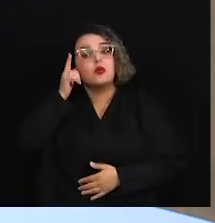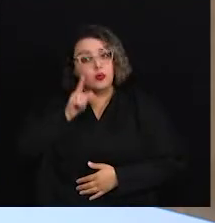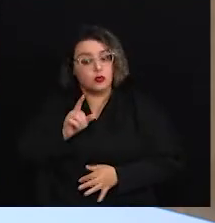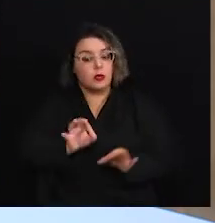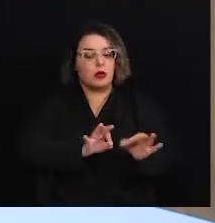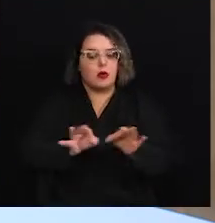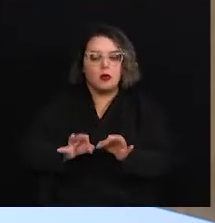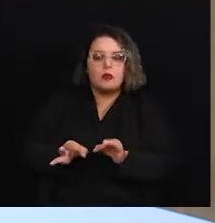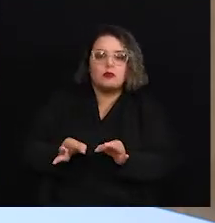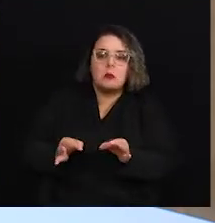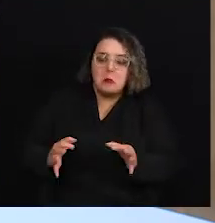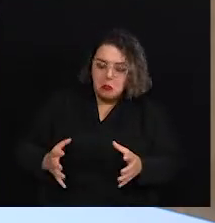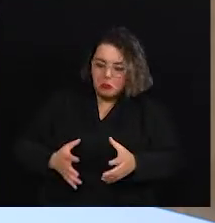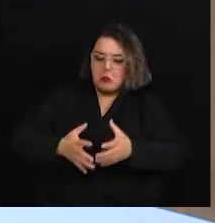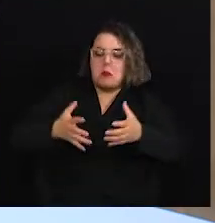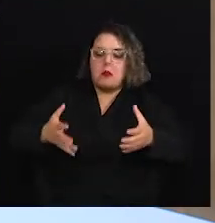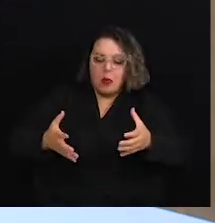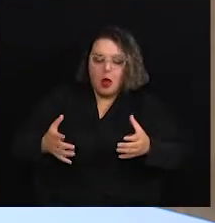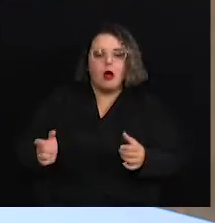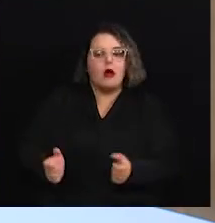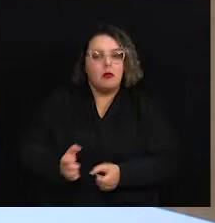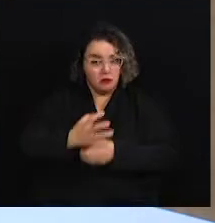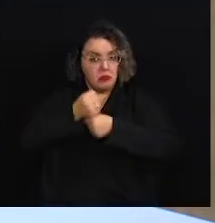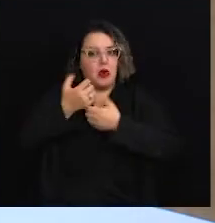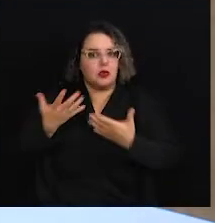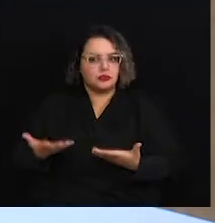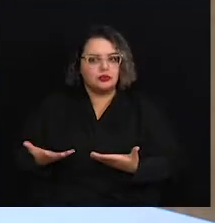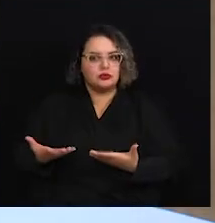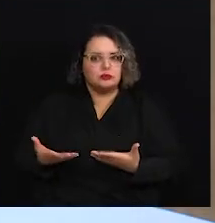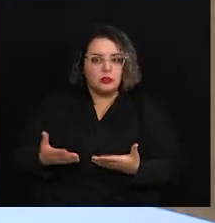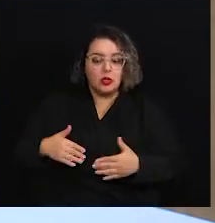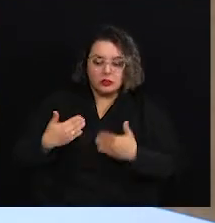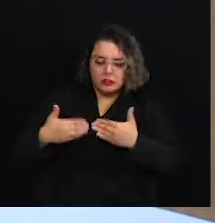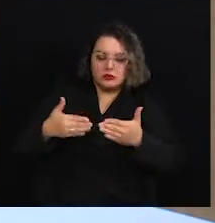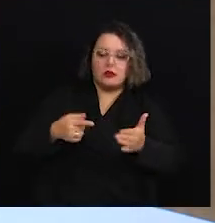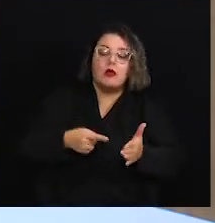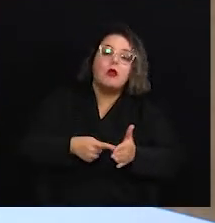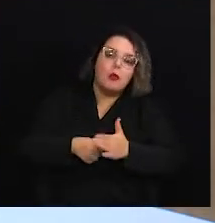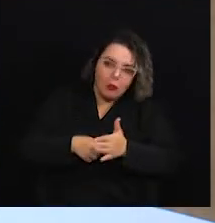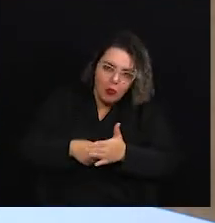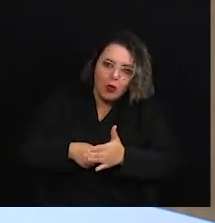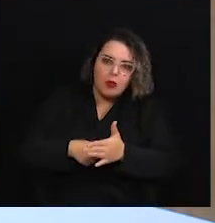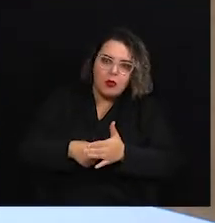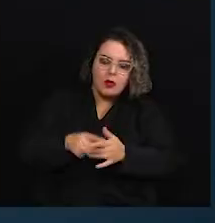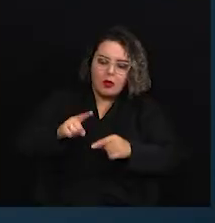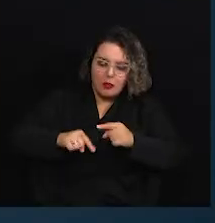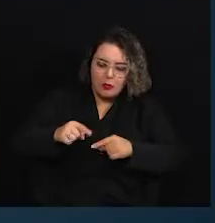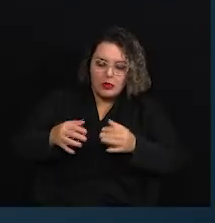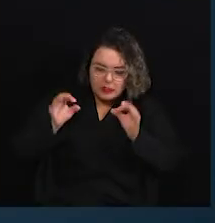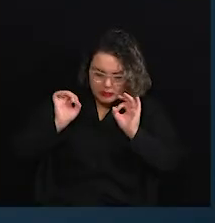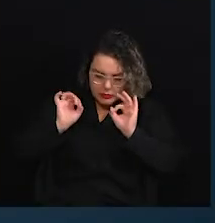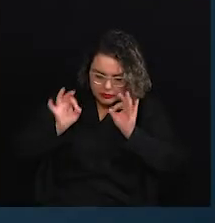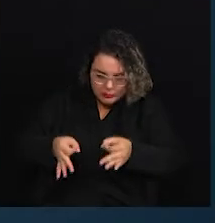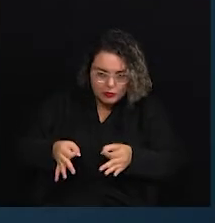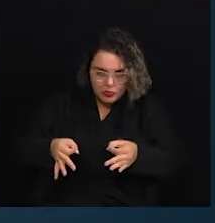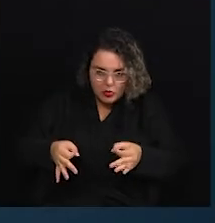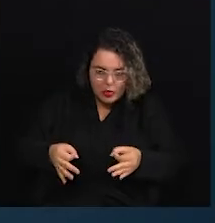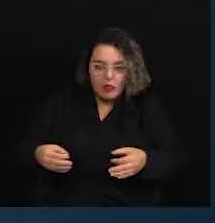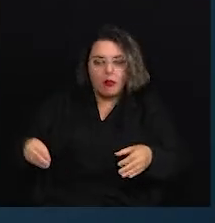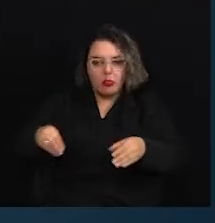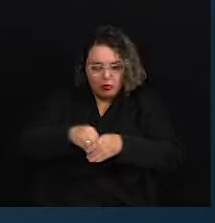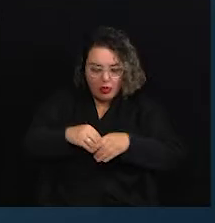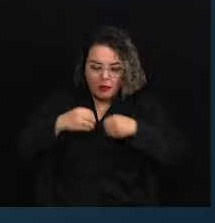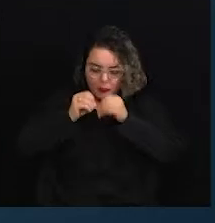gente consegue deixar um projeto muito mais robusto. Então, nosso foco atual é desenvolver uma máquina, realmente um equipamento que possa ser utilizado dentro